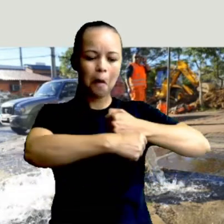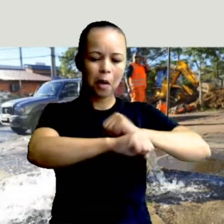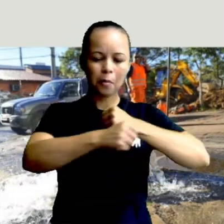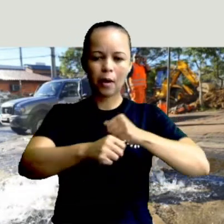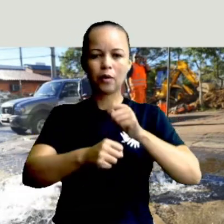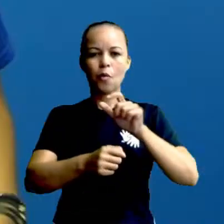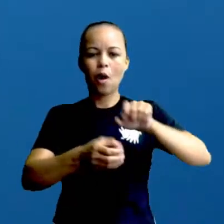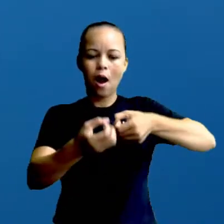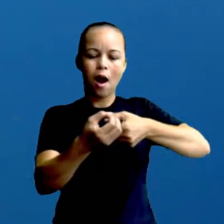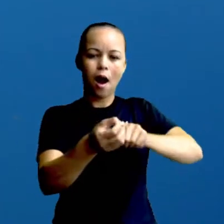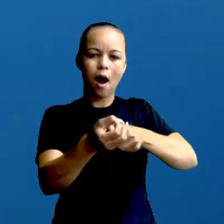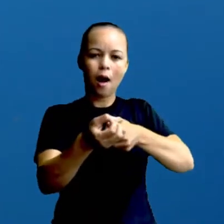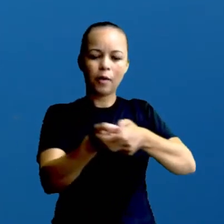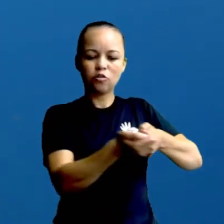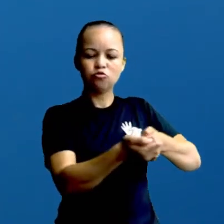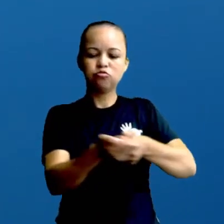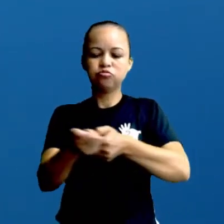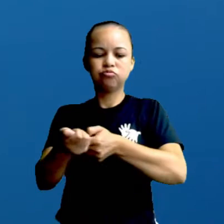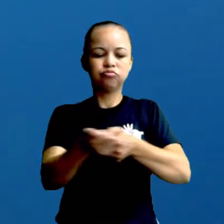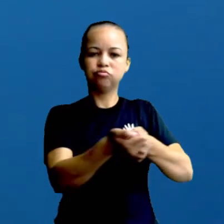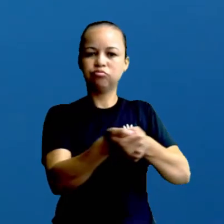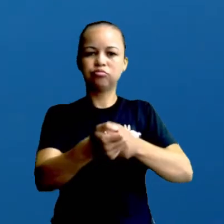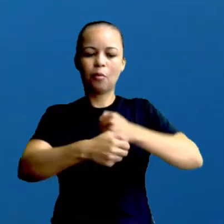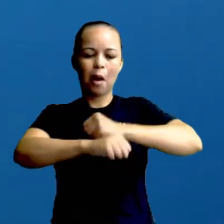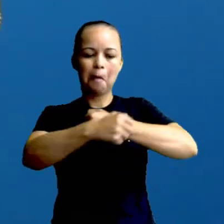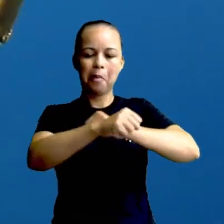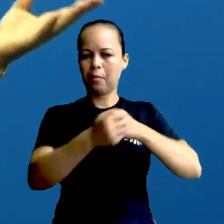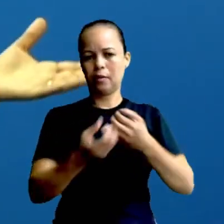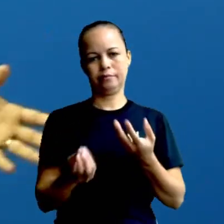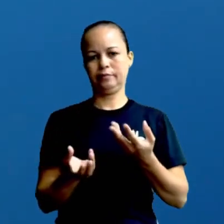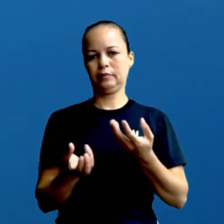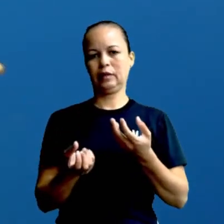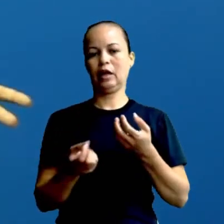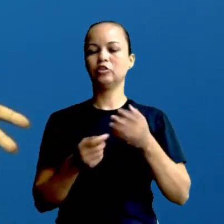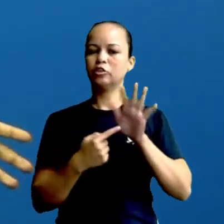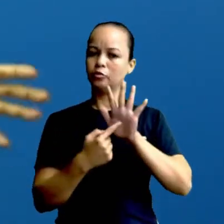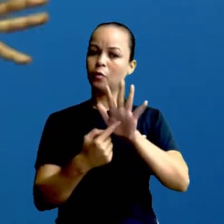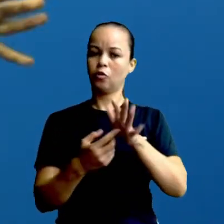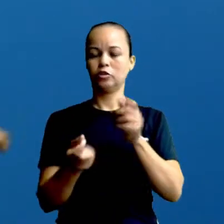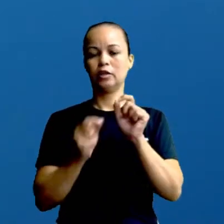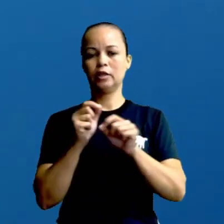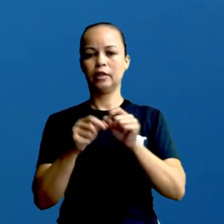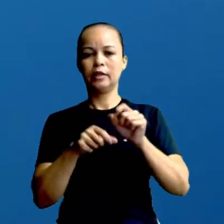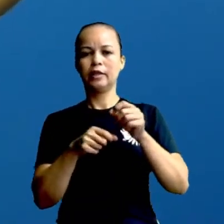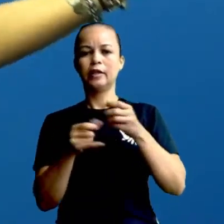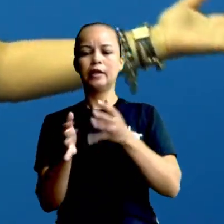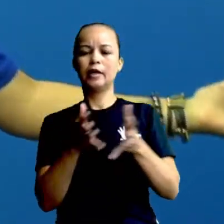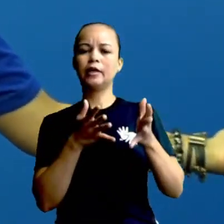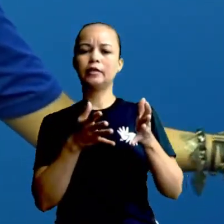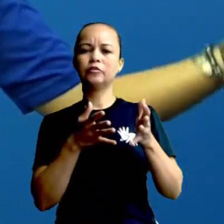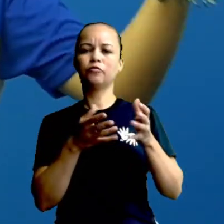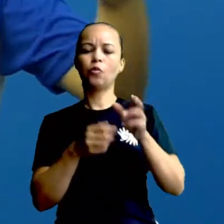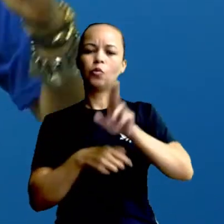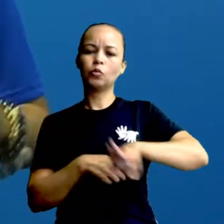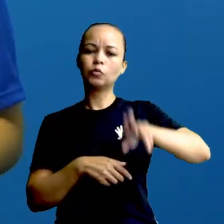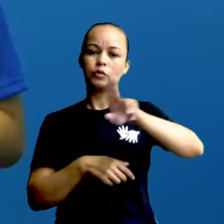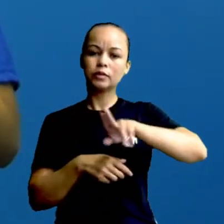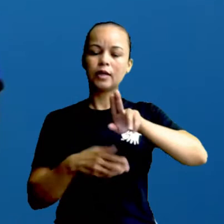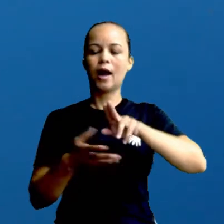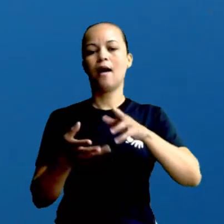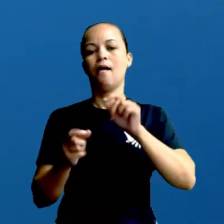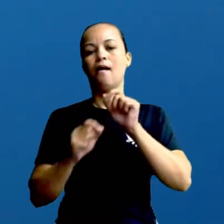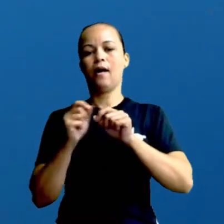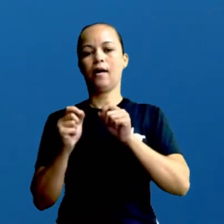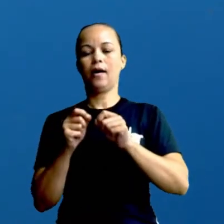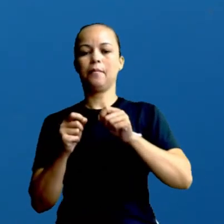ligada, né? Normalmente a gente indica que com os serviços que a gente for fazendo, se a gente for usar uma máquina de lavar e